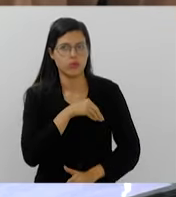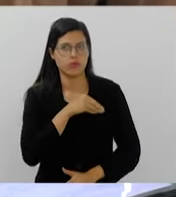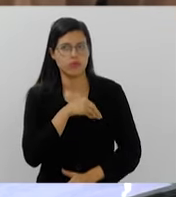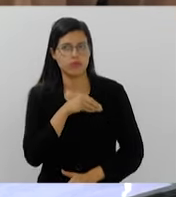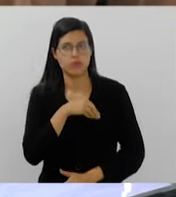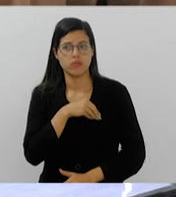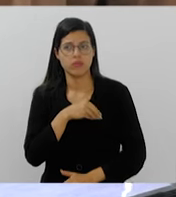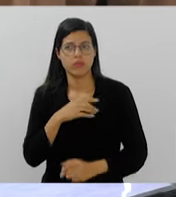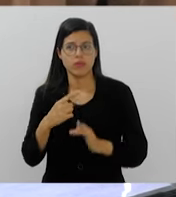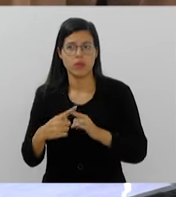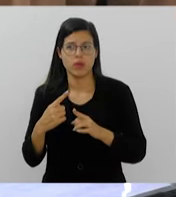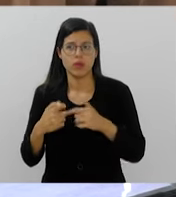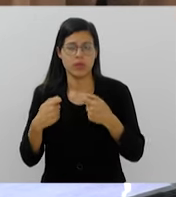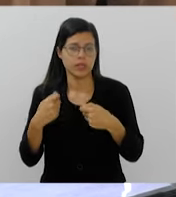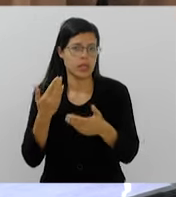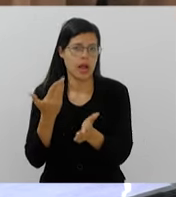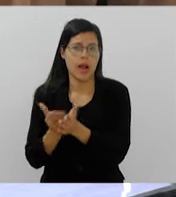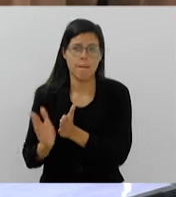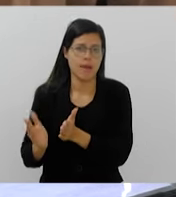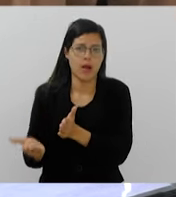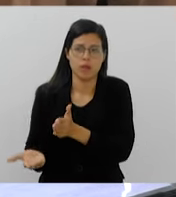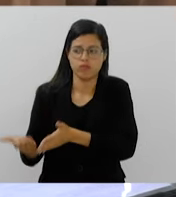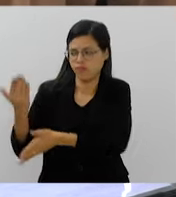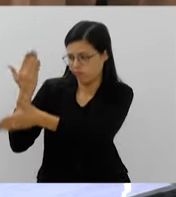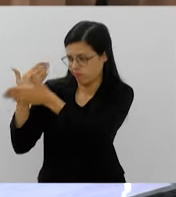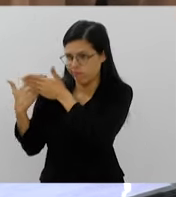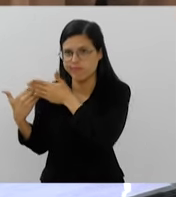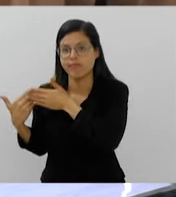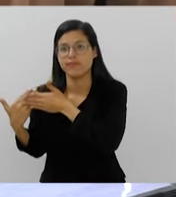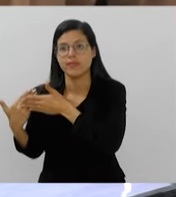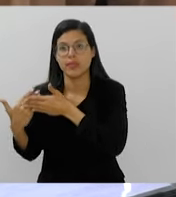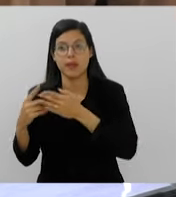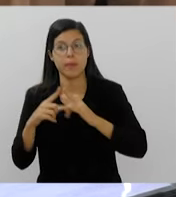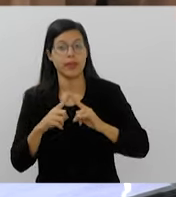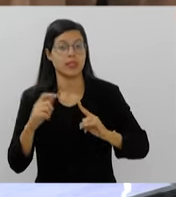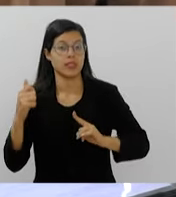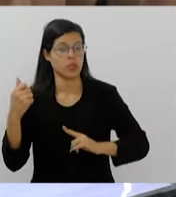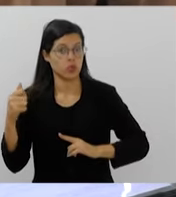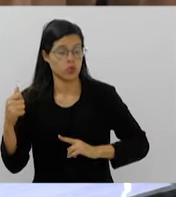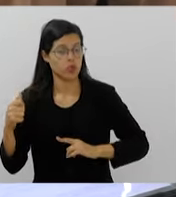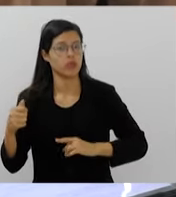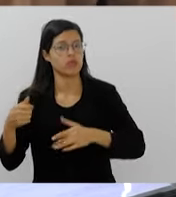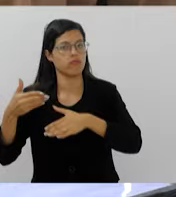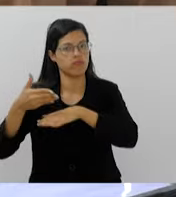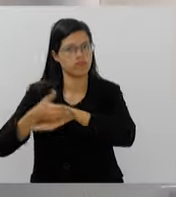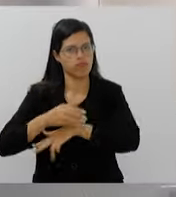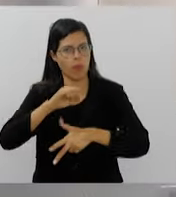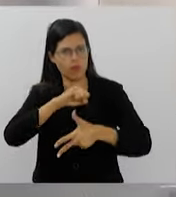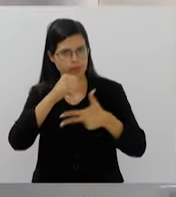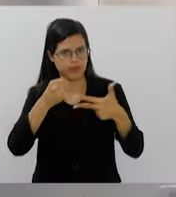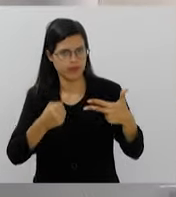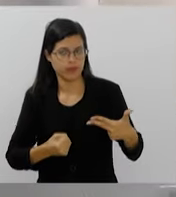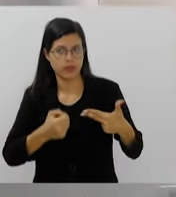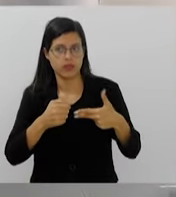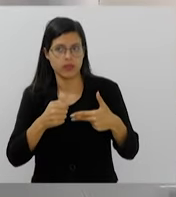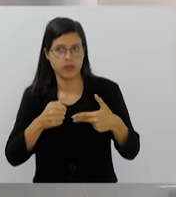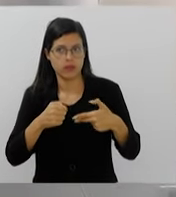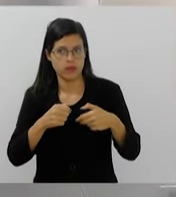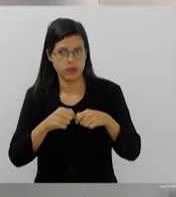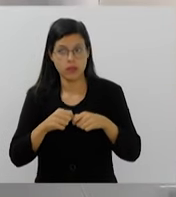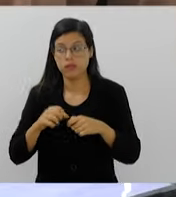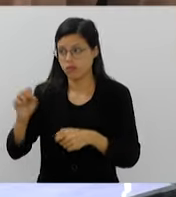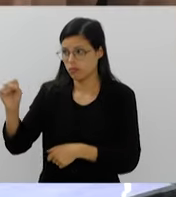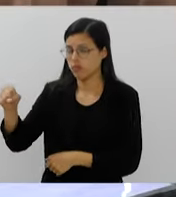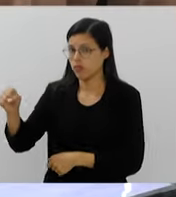eu já lhe falei para trás. Mas essas associações todas, elas vêm ao poder público e fazem... Sim, mas eu